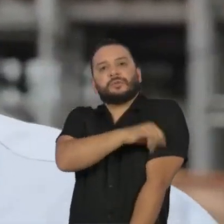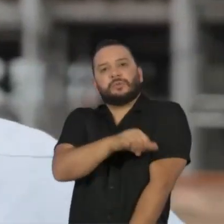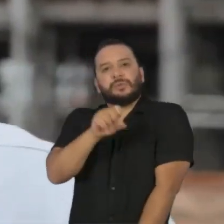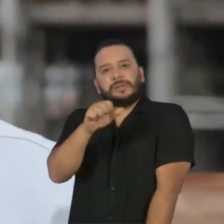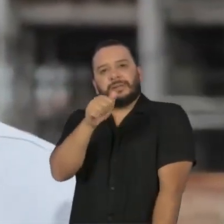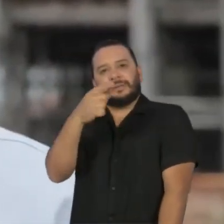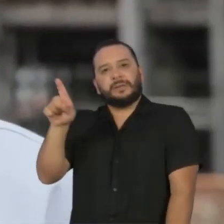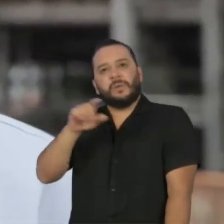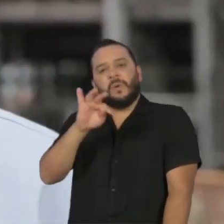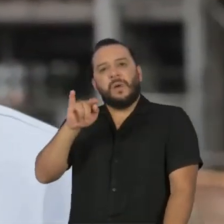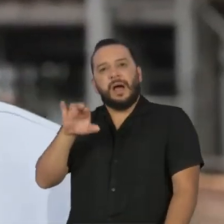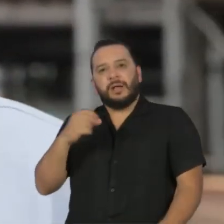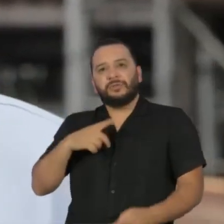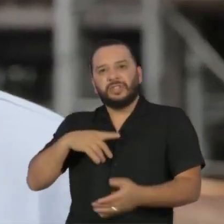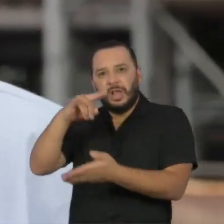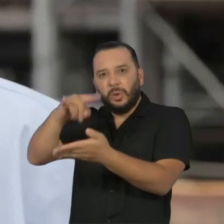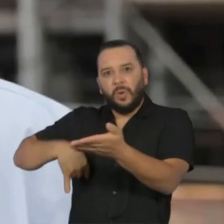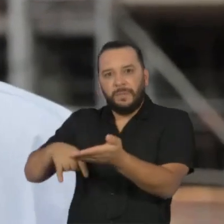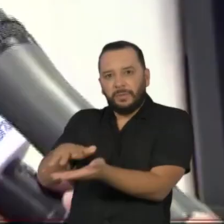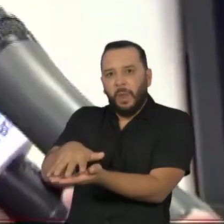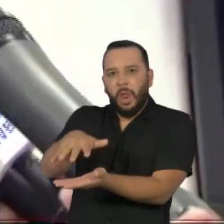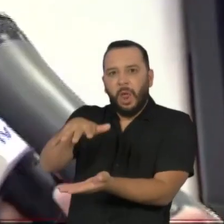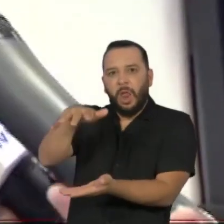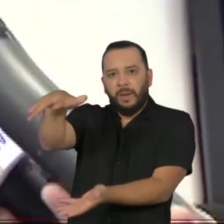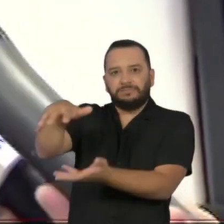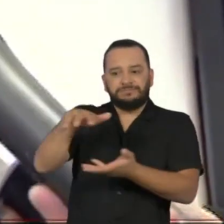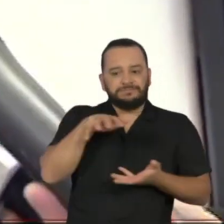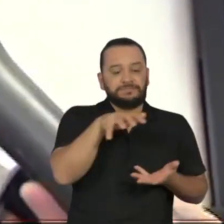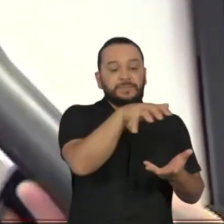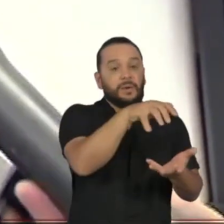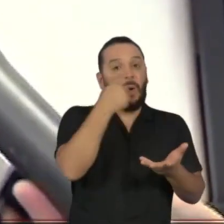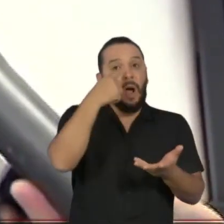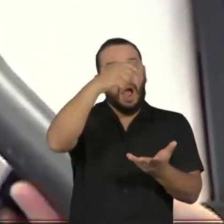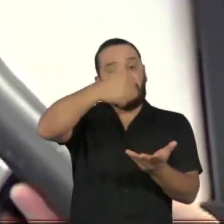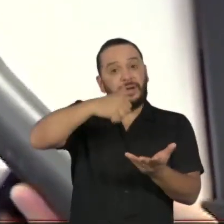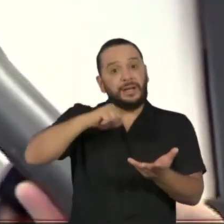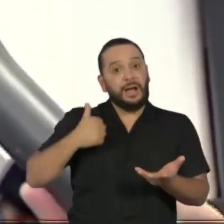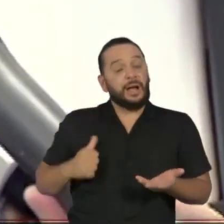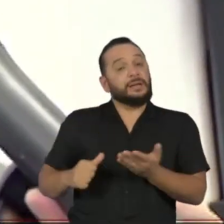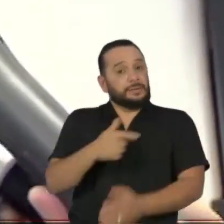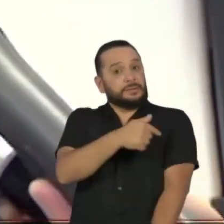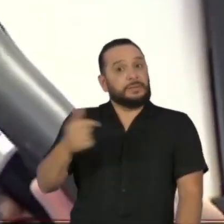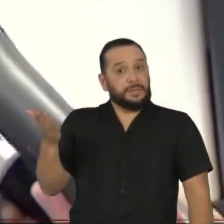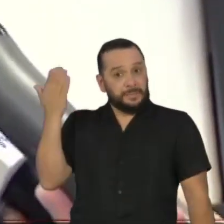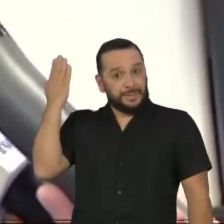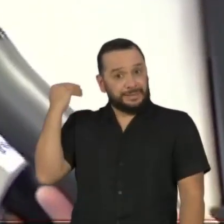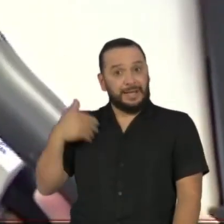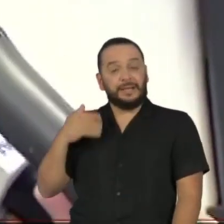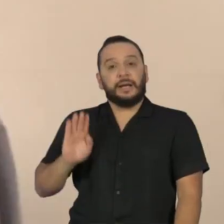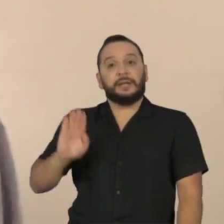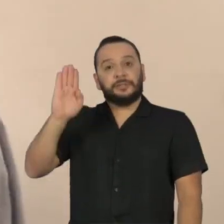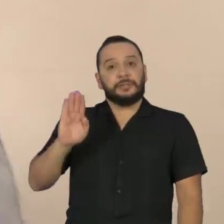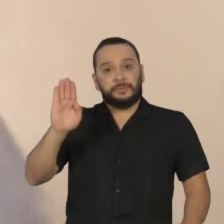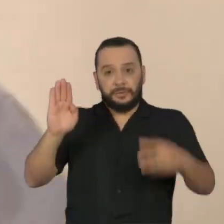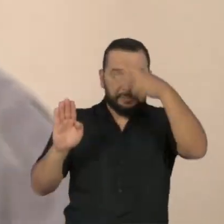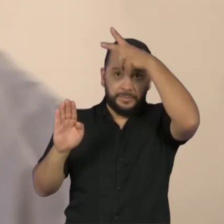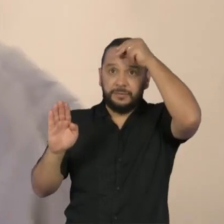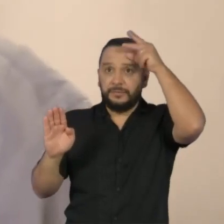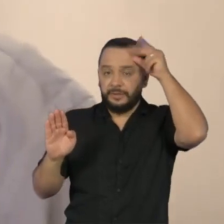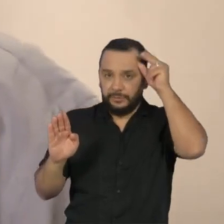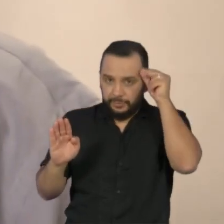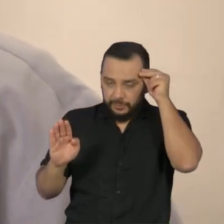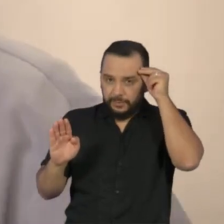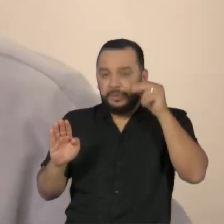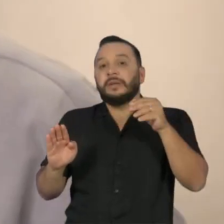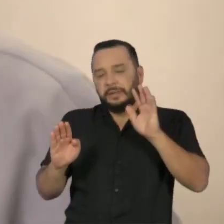do Rio e saíram com documentos na semana passada Eduardo Paes teve sua candidatura à prefeitura na